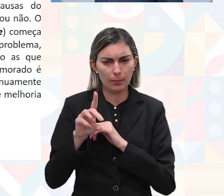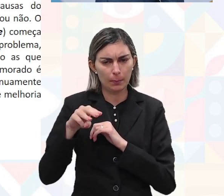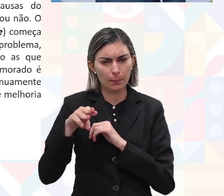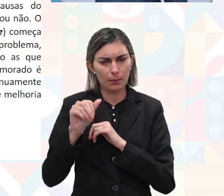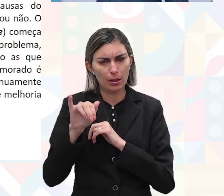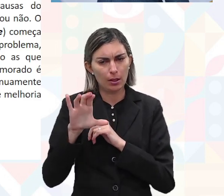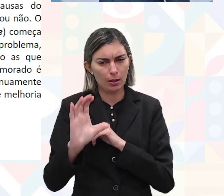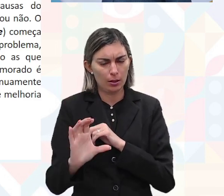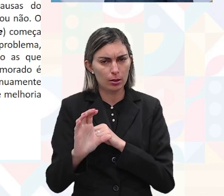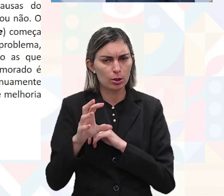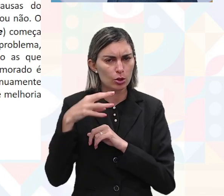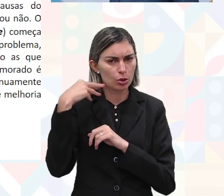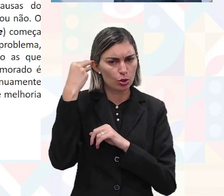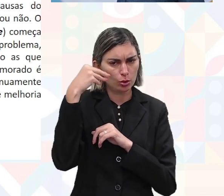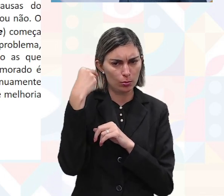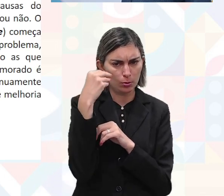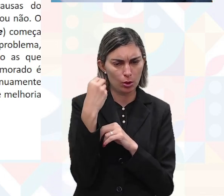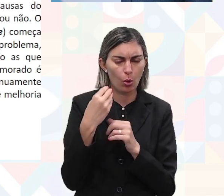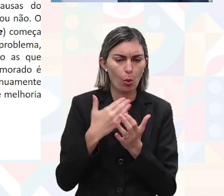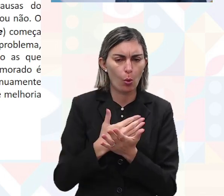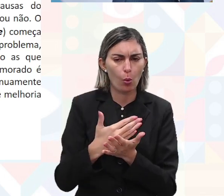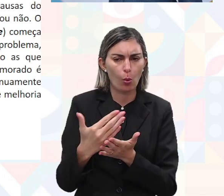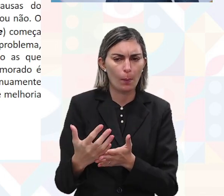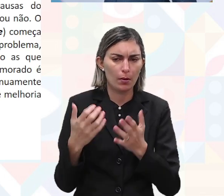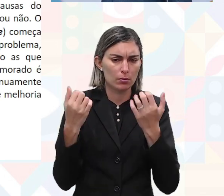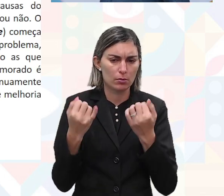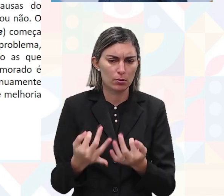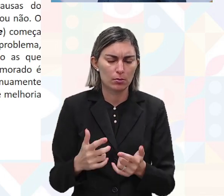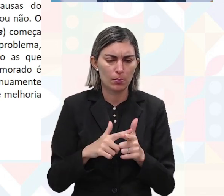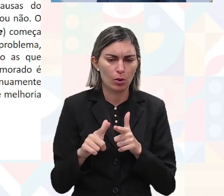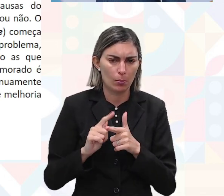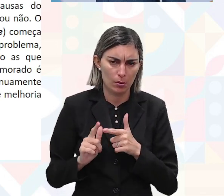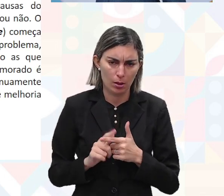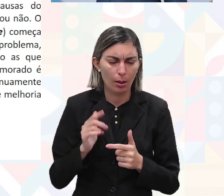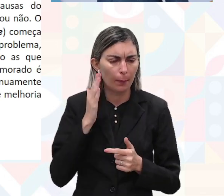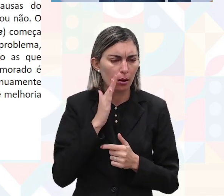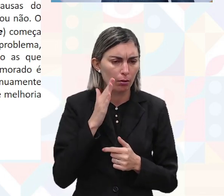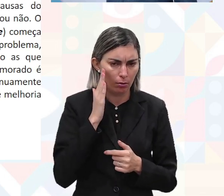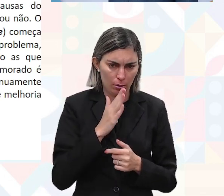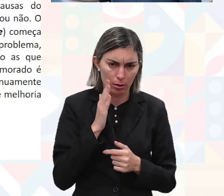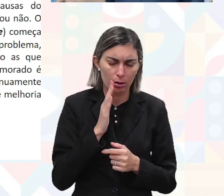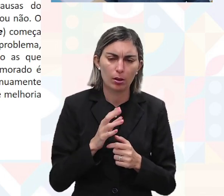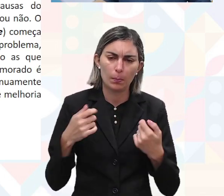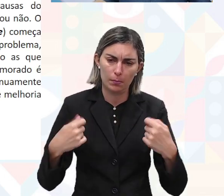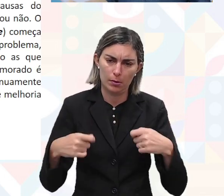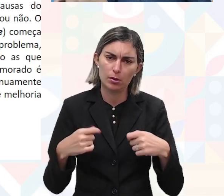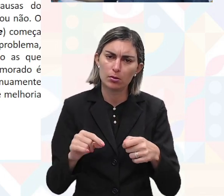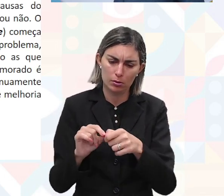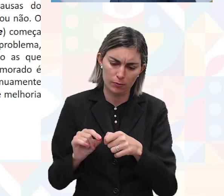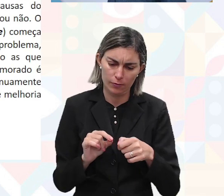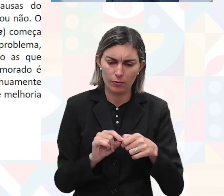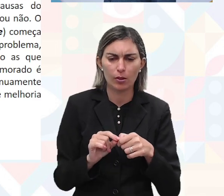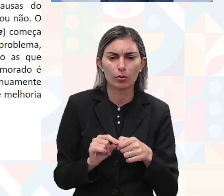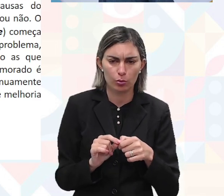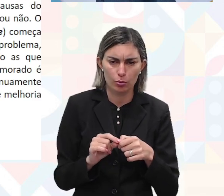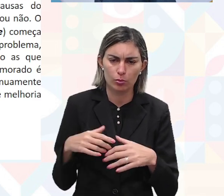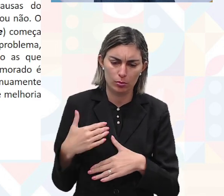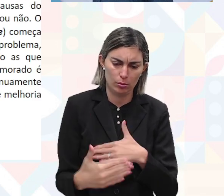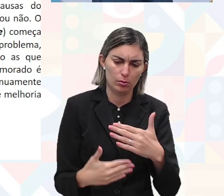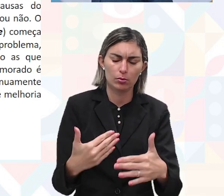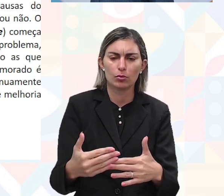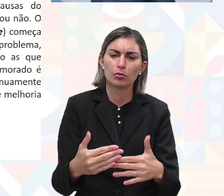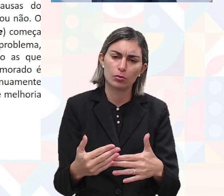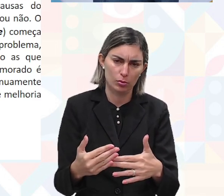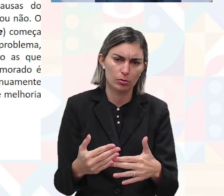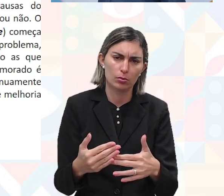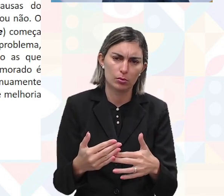uma abordagem experimental e começa com a definição do problema, para entender o escopo do que precisa ser feito. Na sequência, o estágio